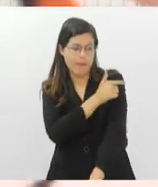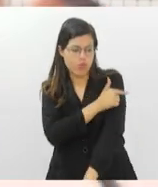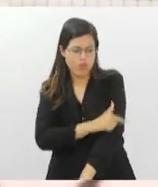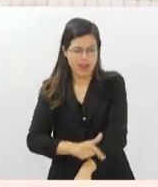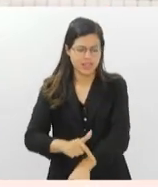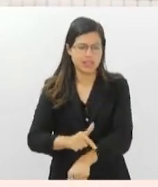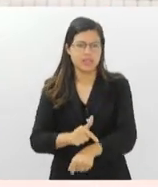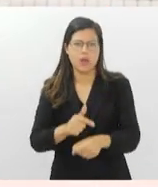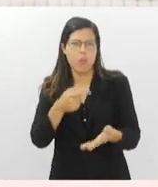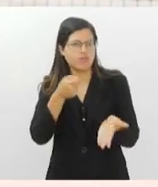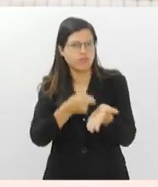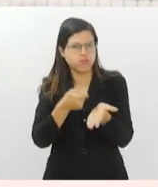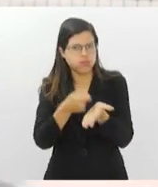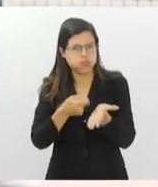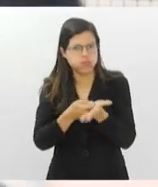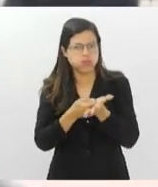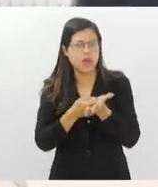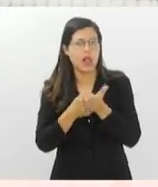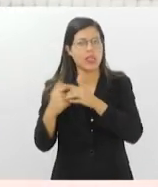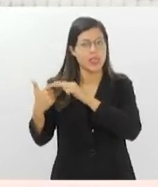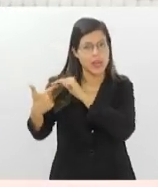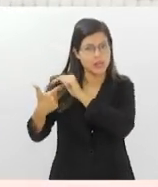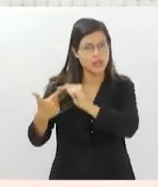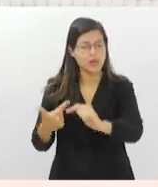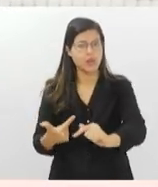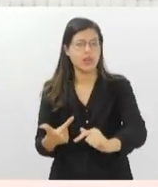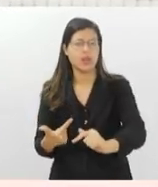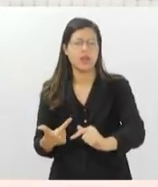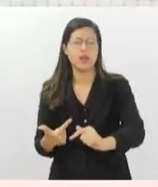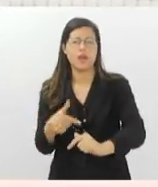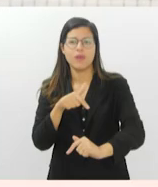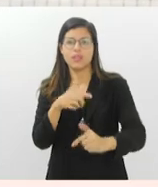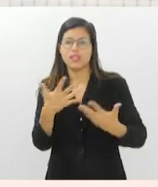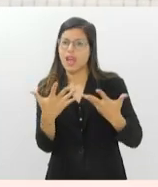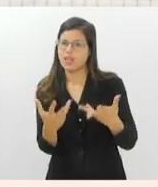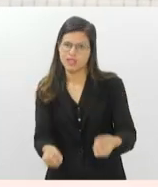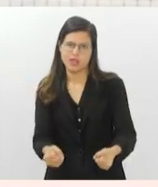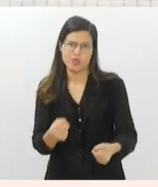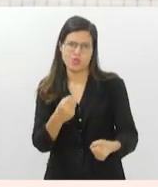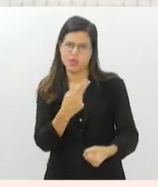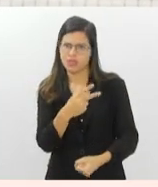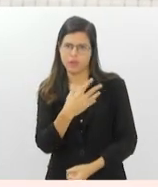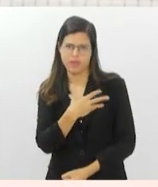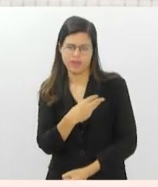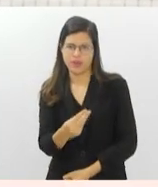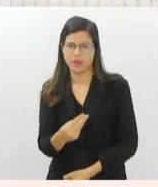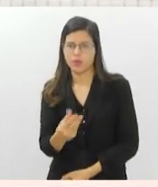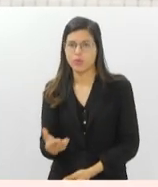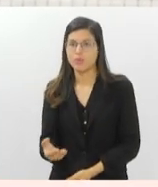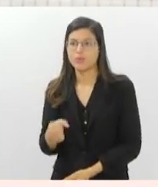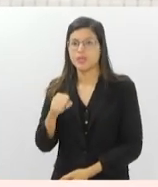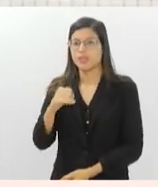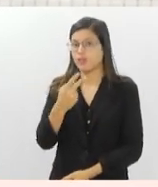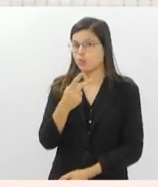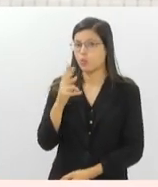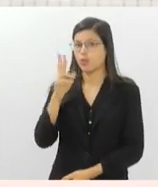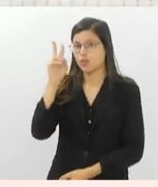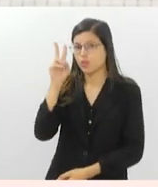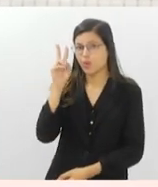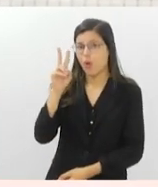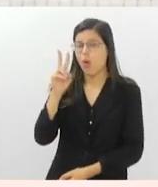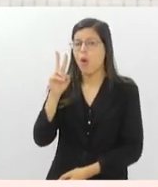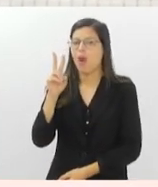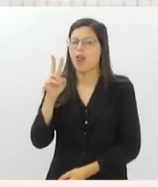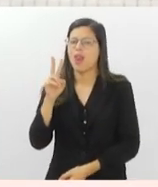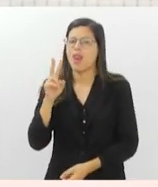uma educação muito tradicional, você aceitou seu filho. Se a sua história puder inspirar, nem que seja